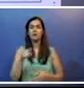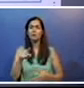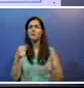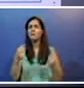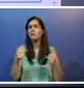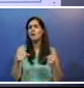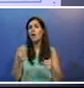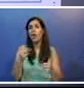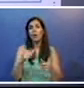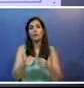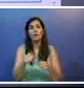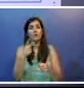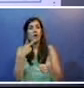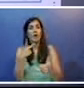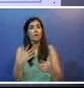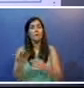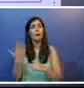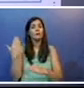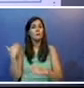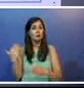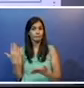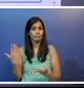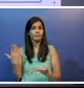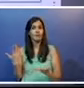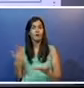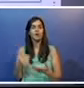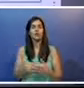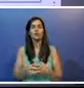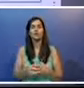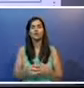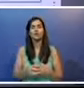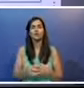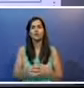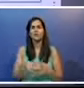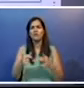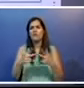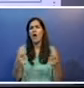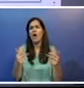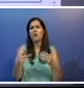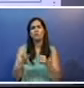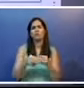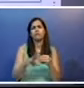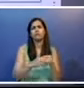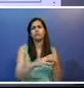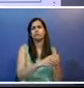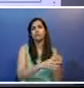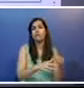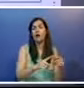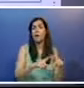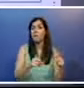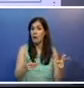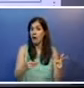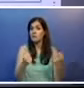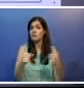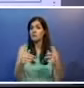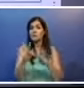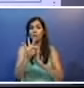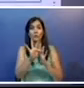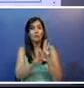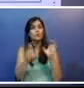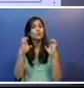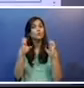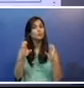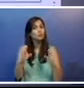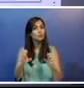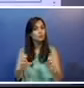no caso do item anterior, de colocar vários detalhes, mas tem que ser um texto que ele tem uma